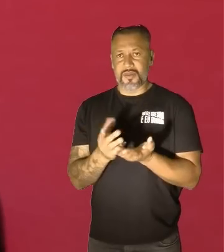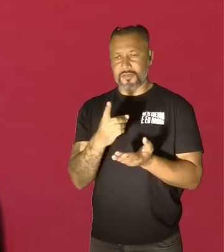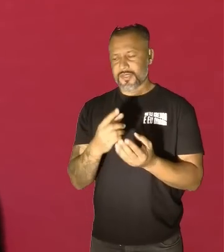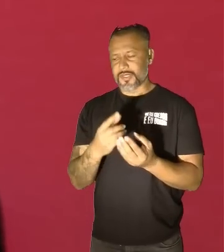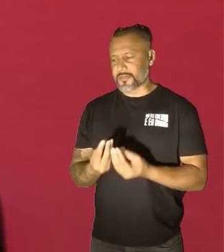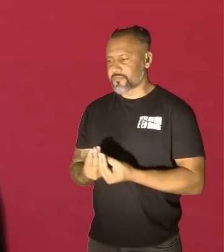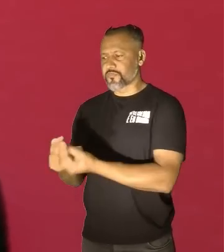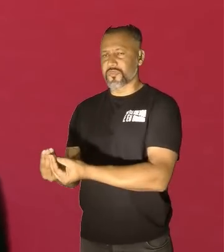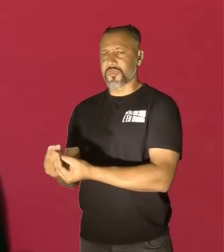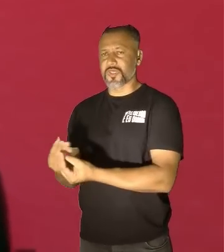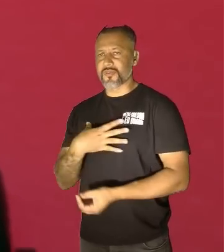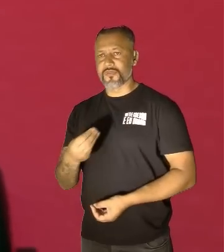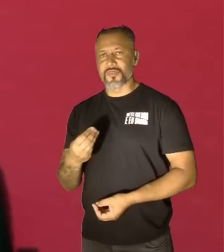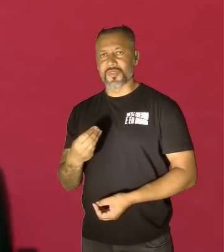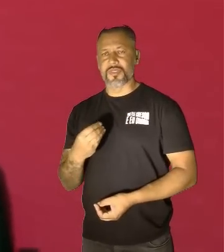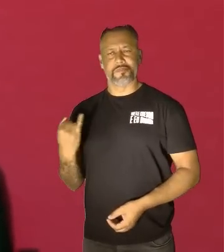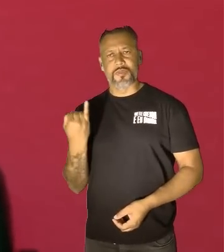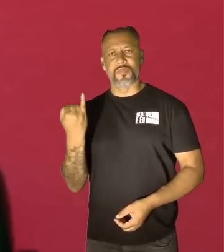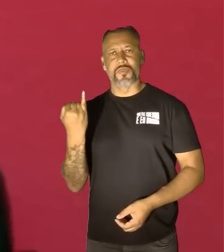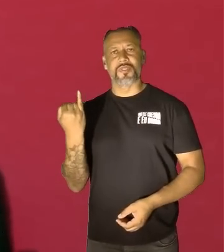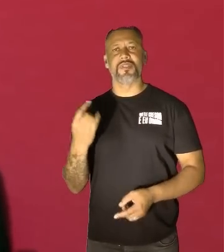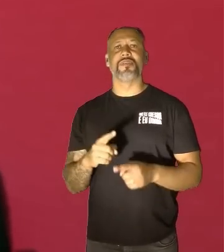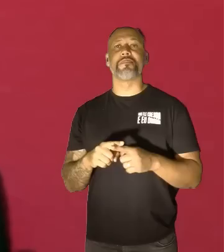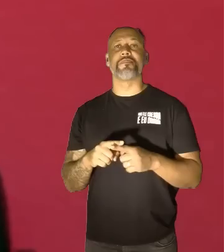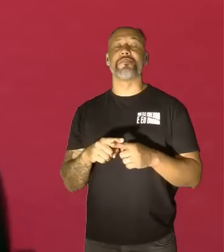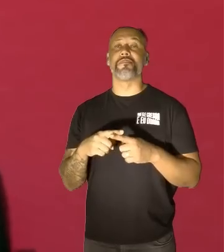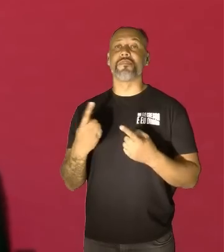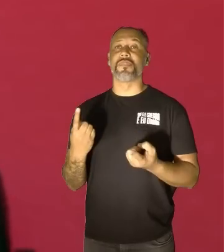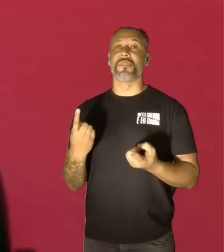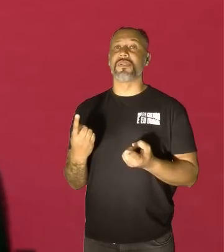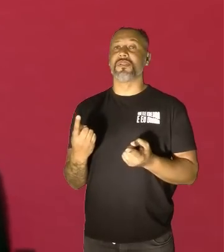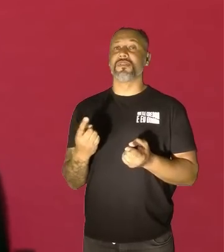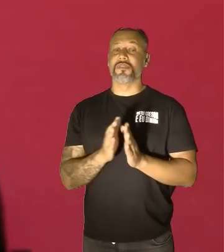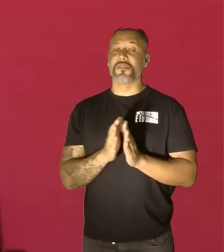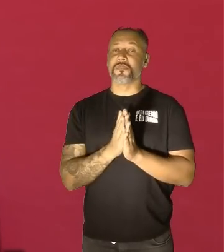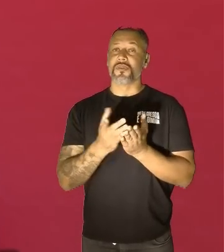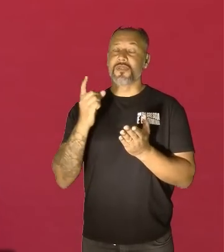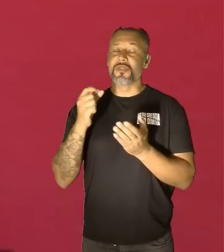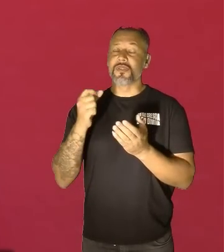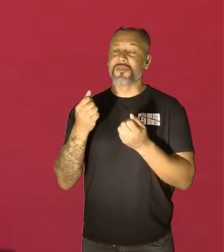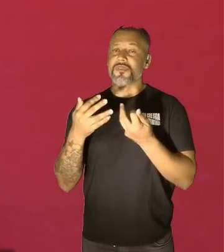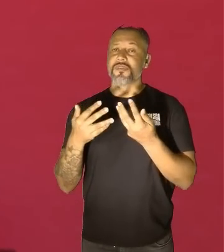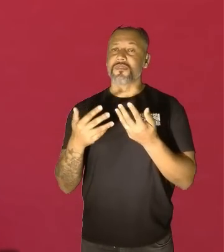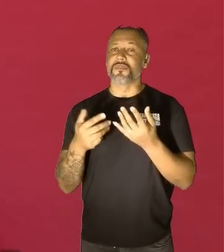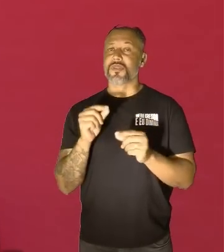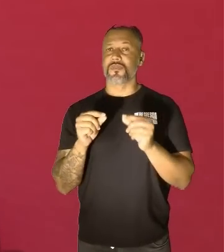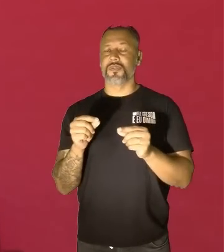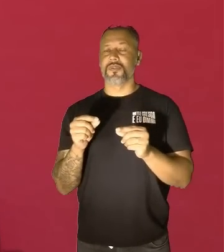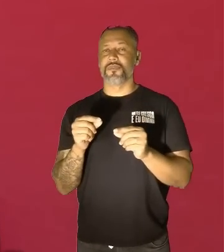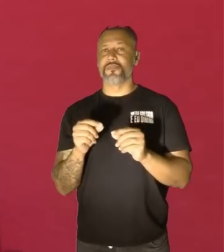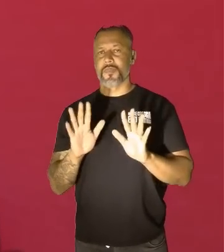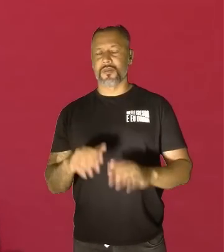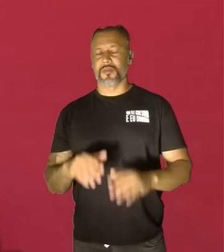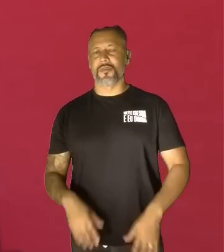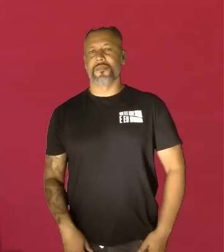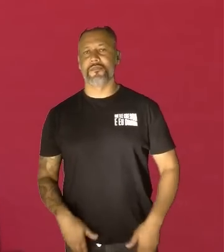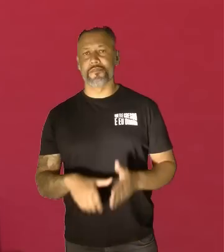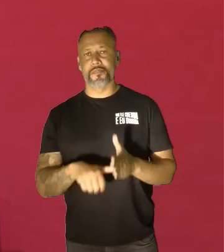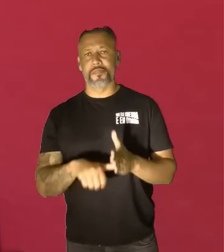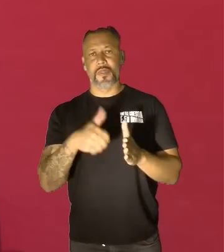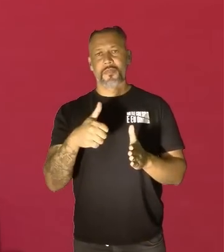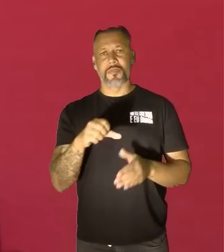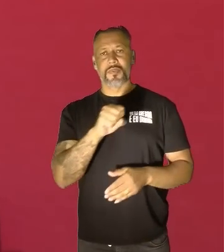filho. Mas tem uma coisa que a Bíblia diz que é muito sério. A Bíblia diz lá em Samuel, 1 Samuel